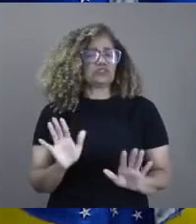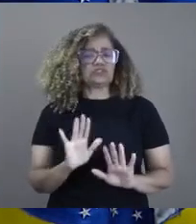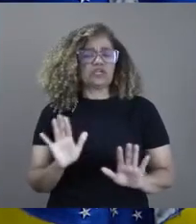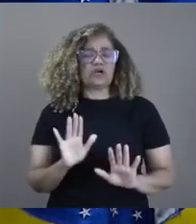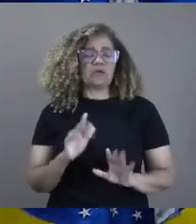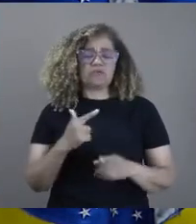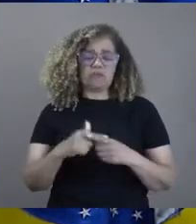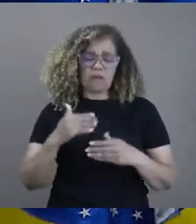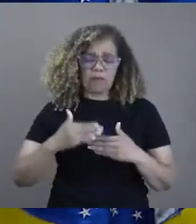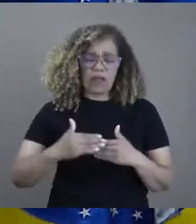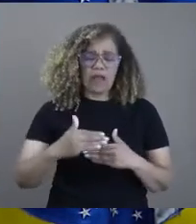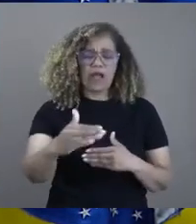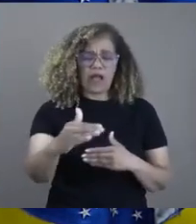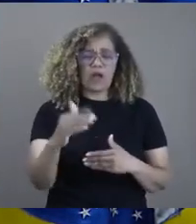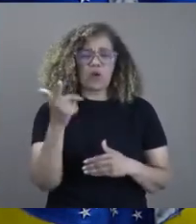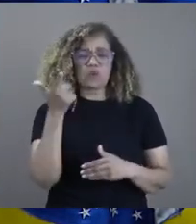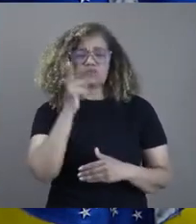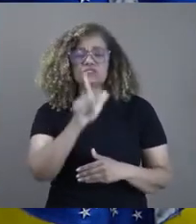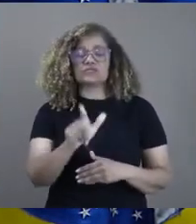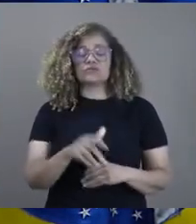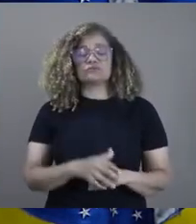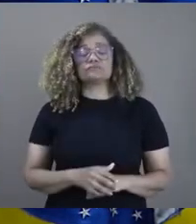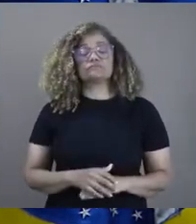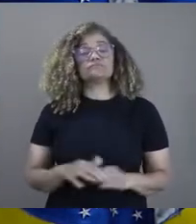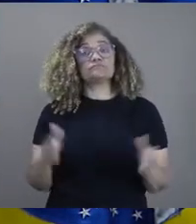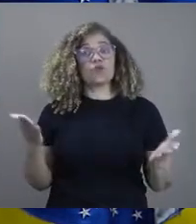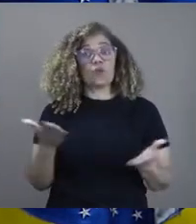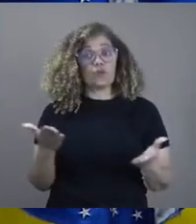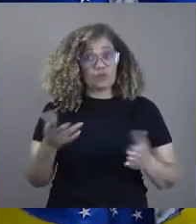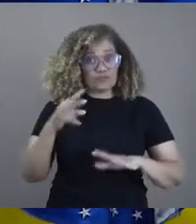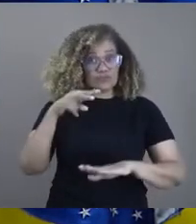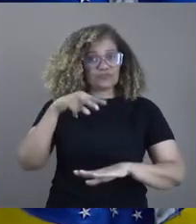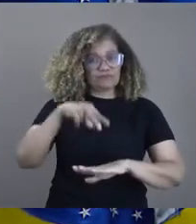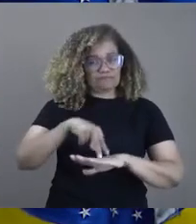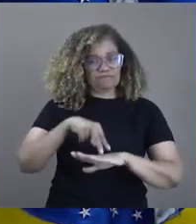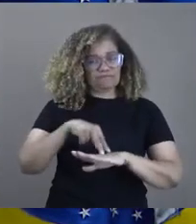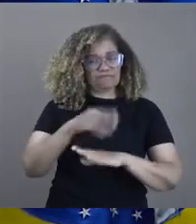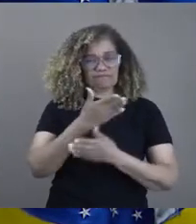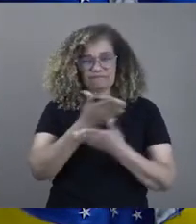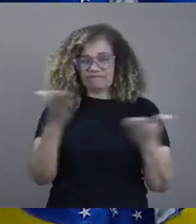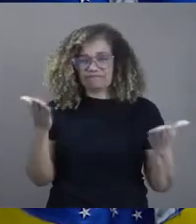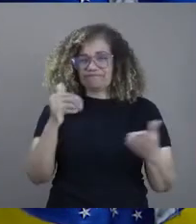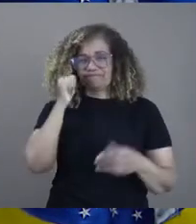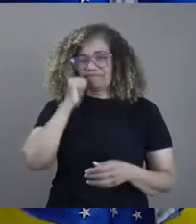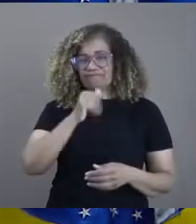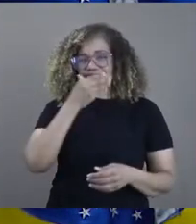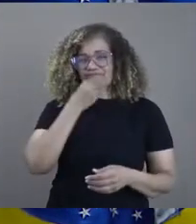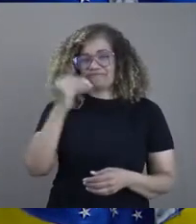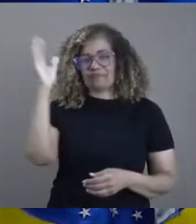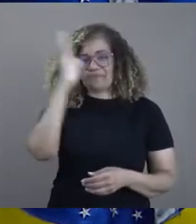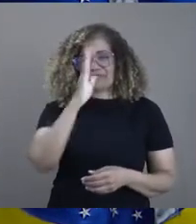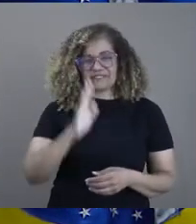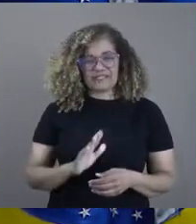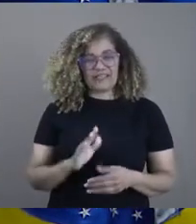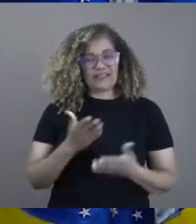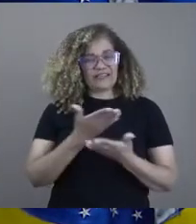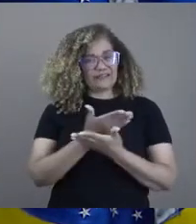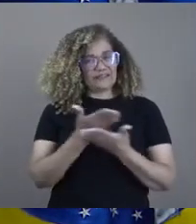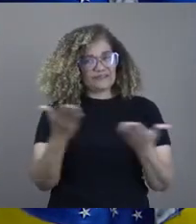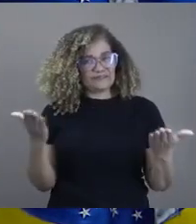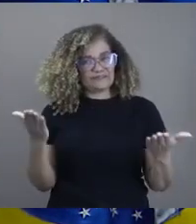100 anos hoje naun brasileiros e brasileiras Minhas únicas vossas